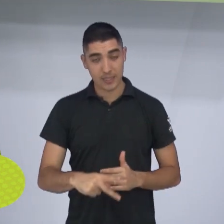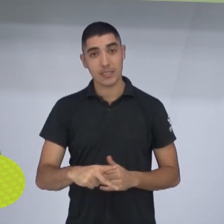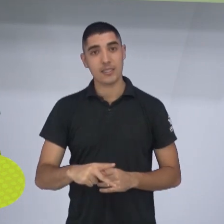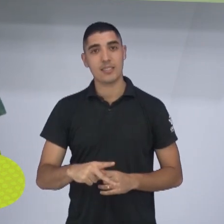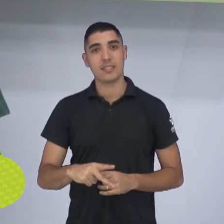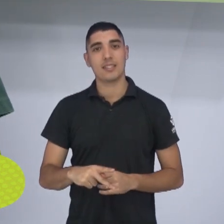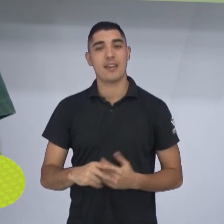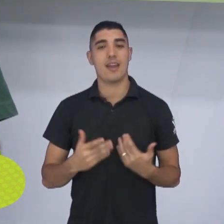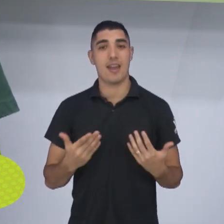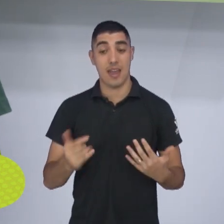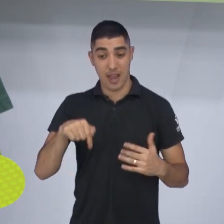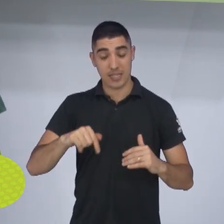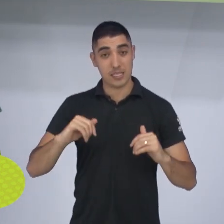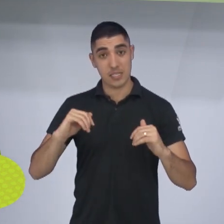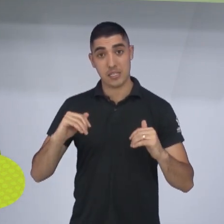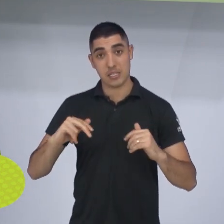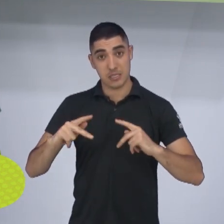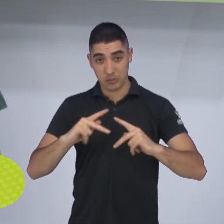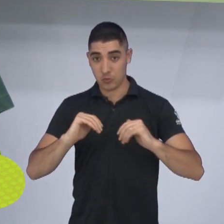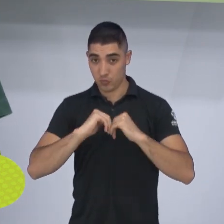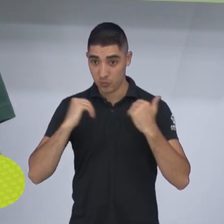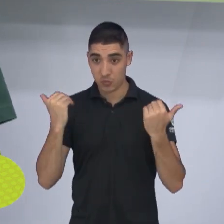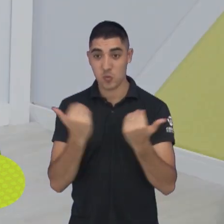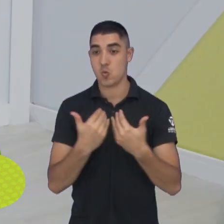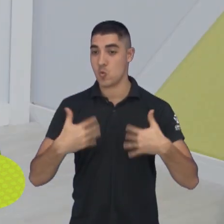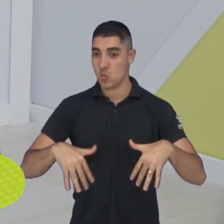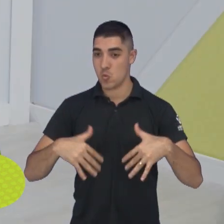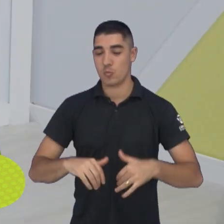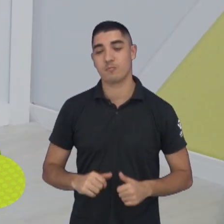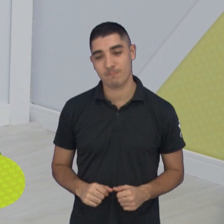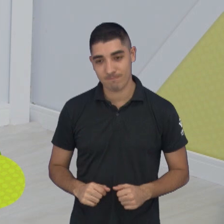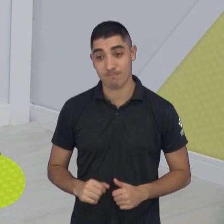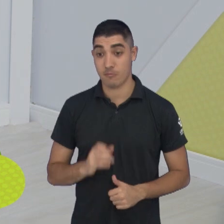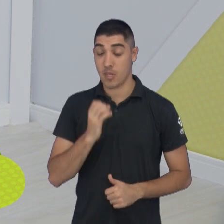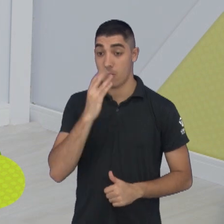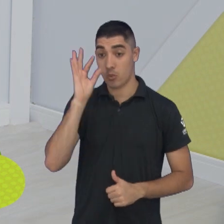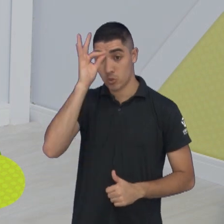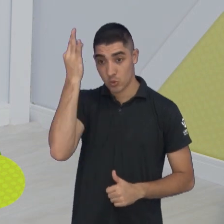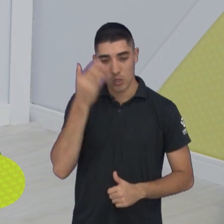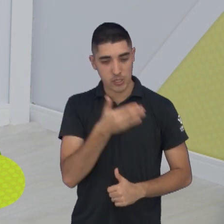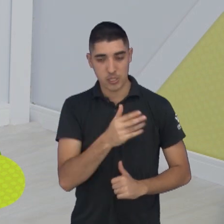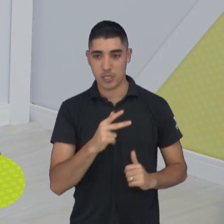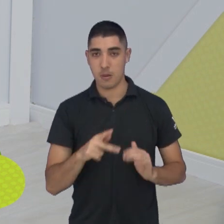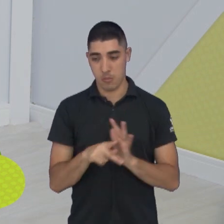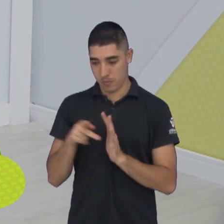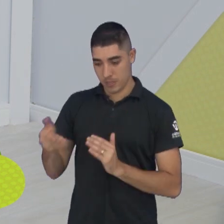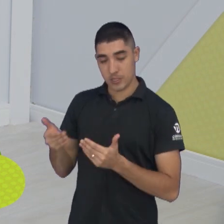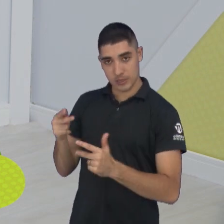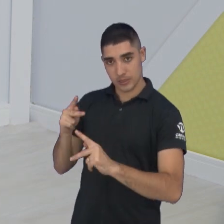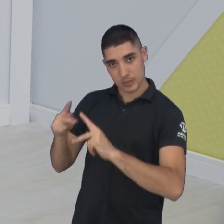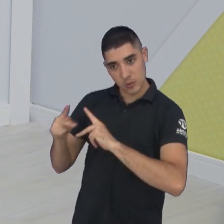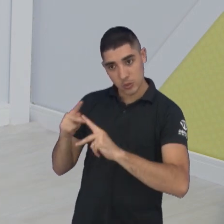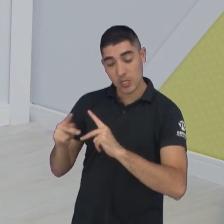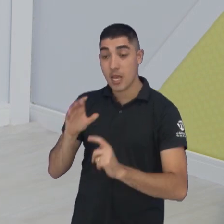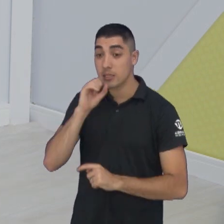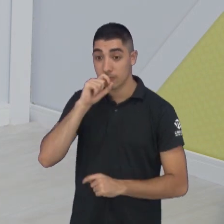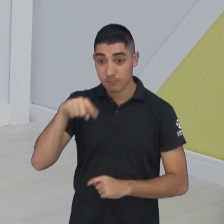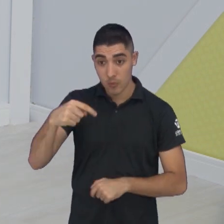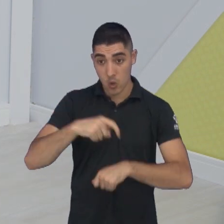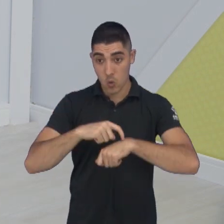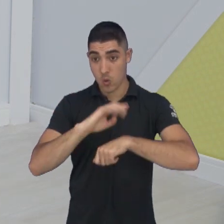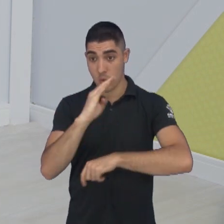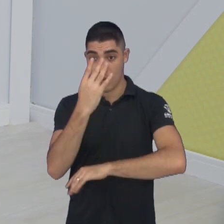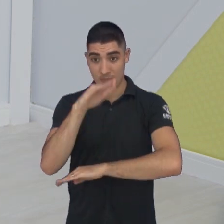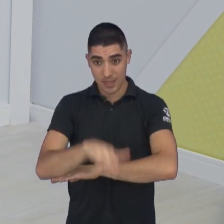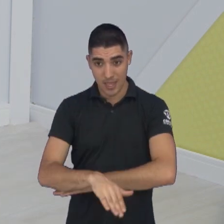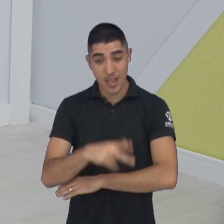um jogo muito provavelmente muito disputado, porque é um clássico. Pois é, sucesso aí para o Gabriel Pichu, sábado que vem, 4 da tarde, Ginásio